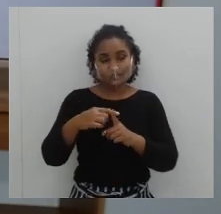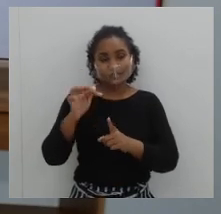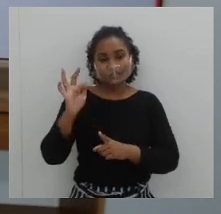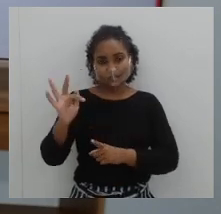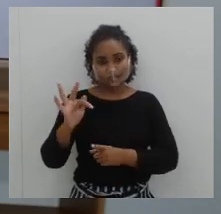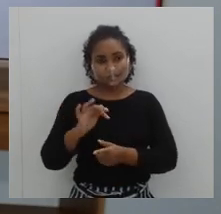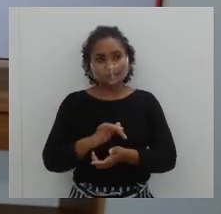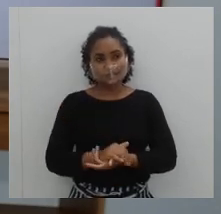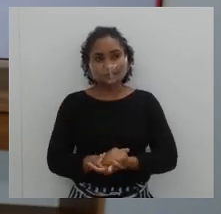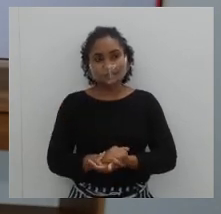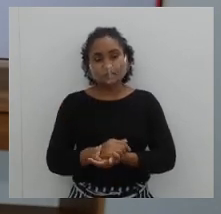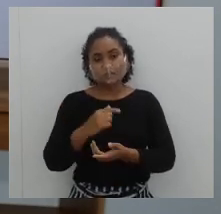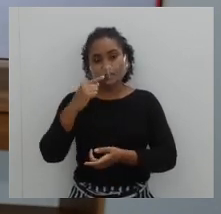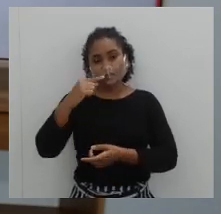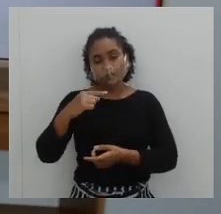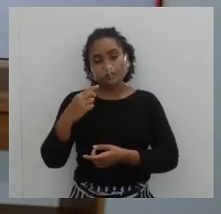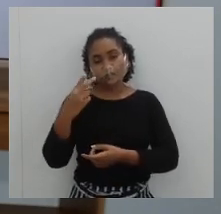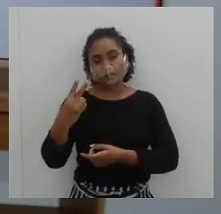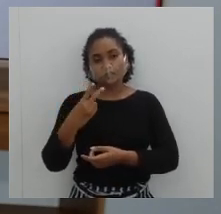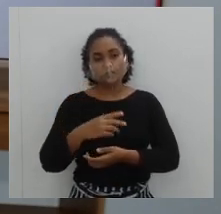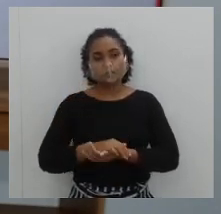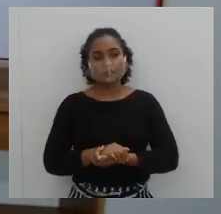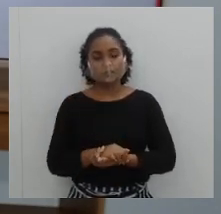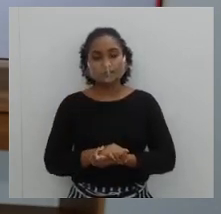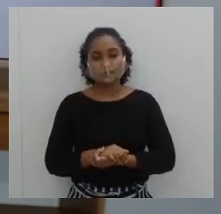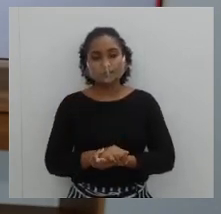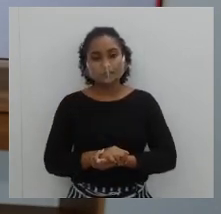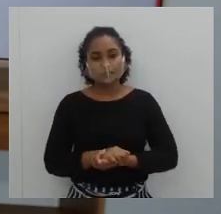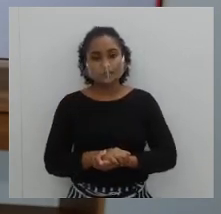Euler. Igual a 2.